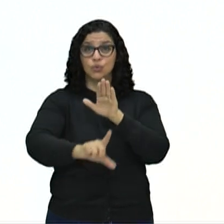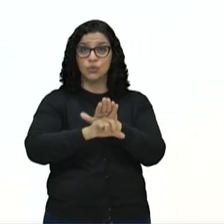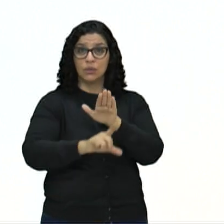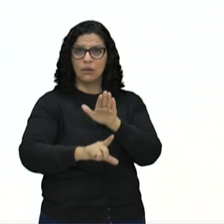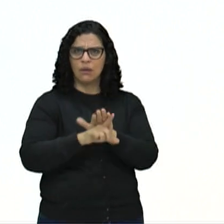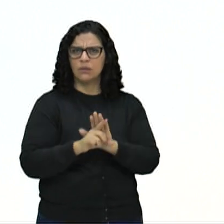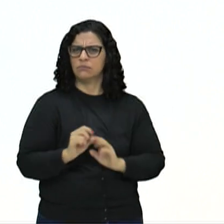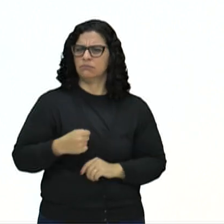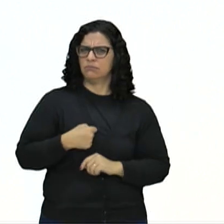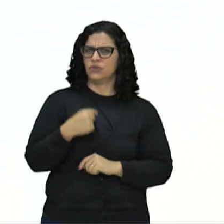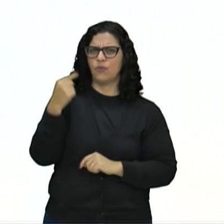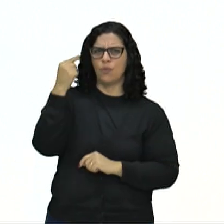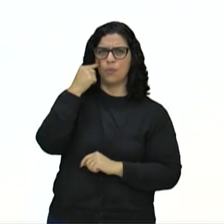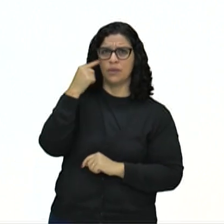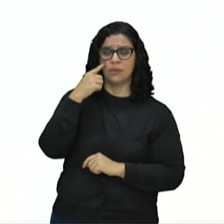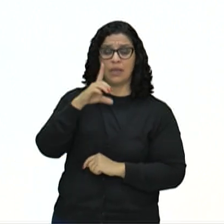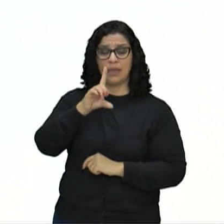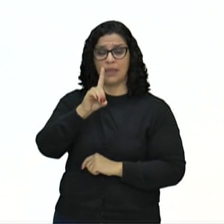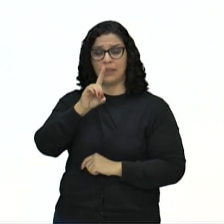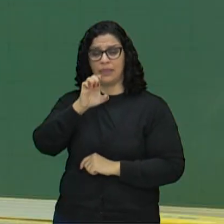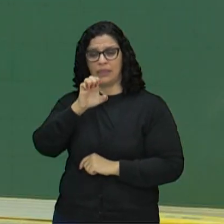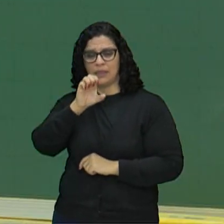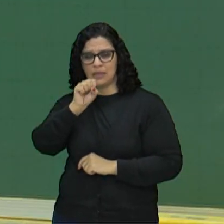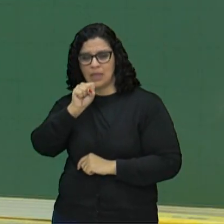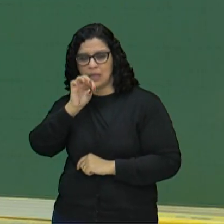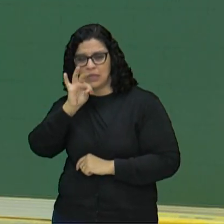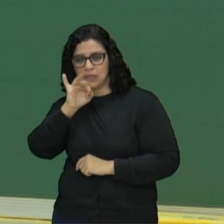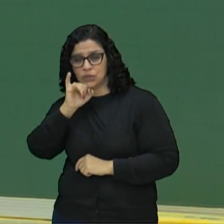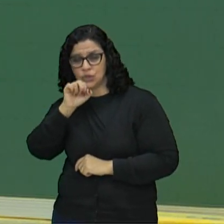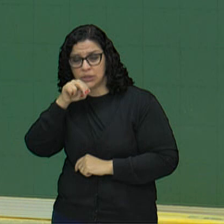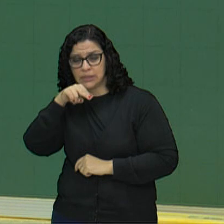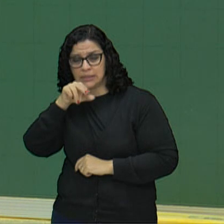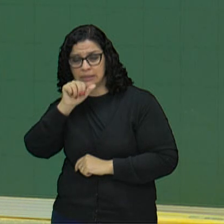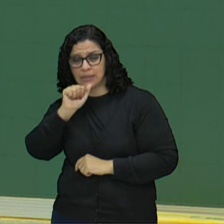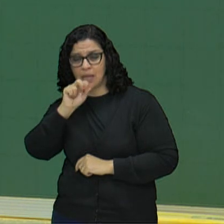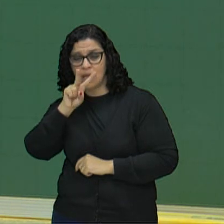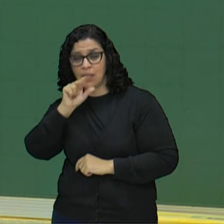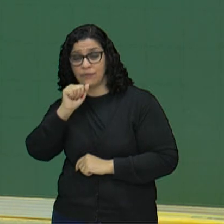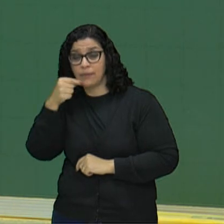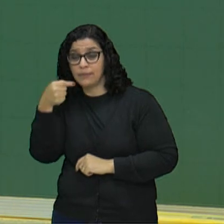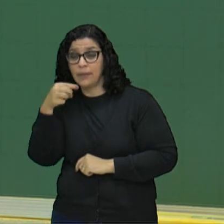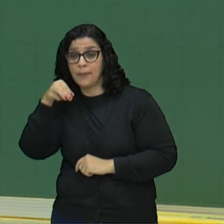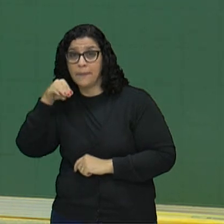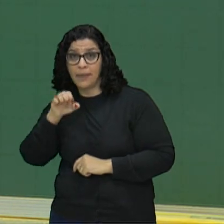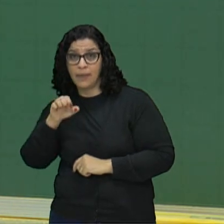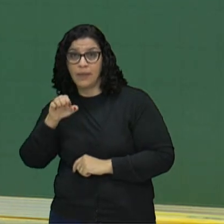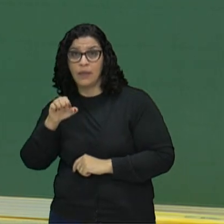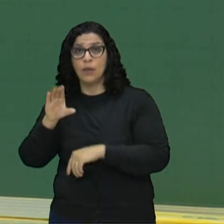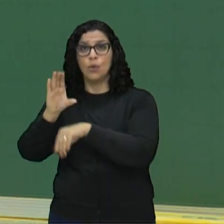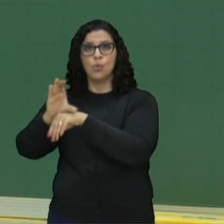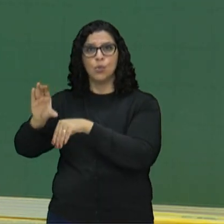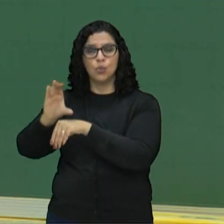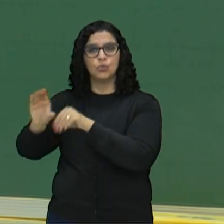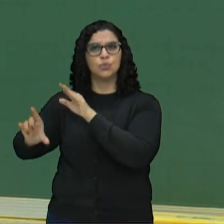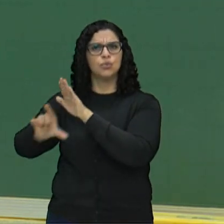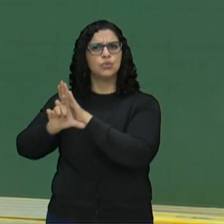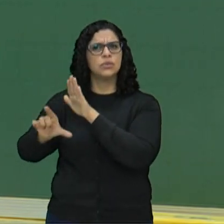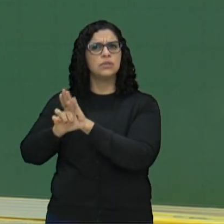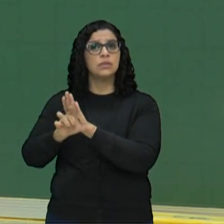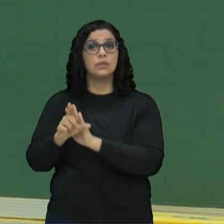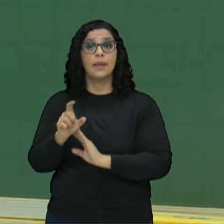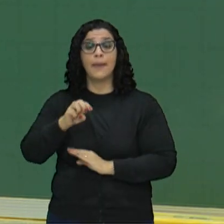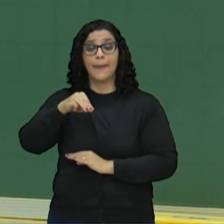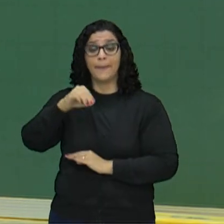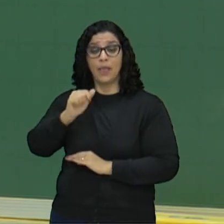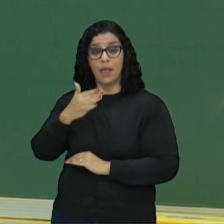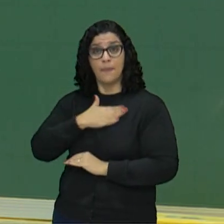pensar o seguinte: destinava-me ao curso de leis. Destinava a quem? A